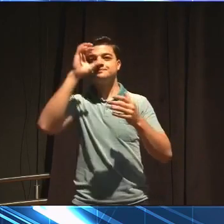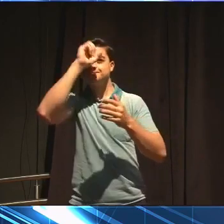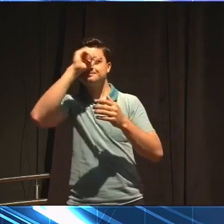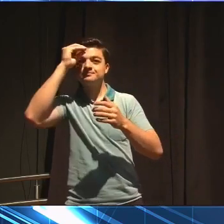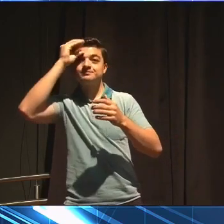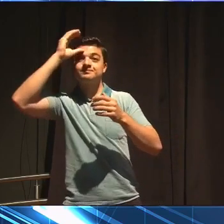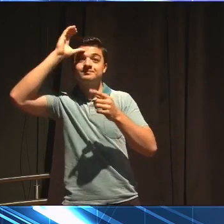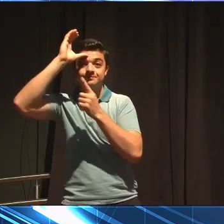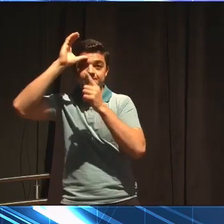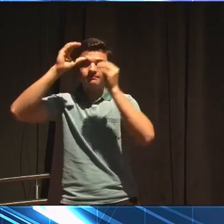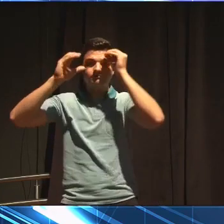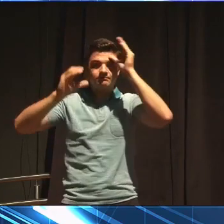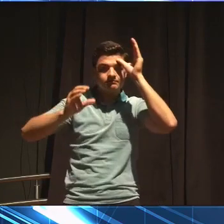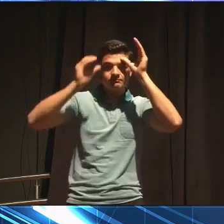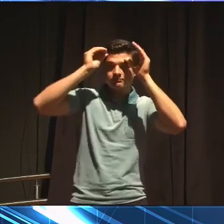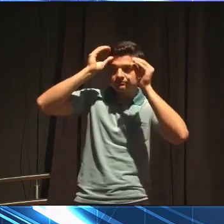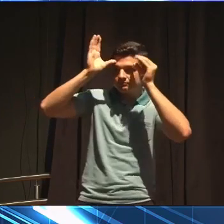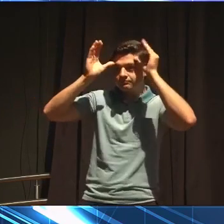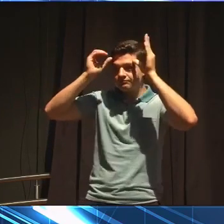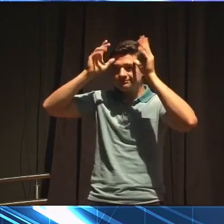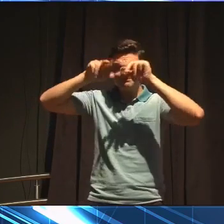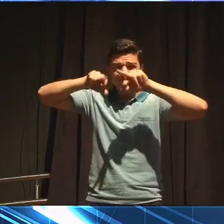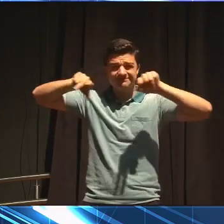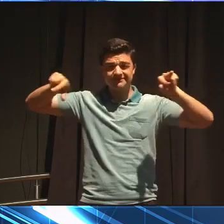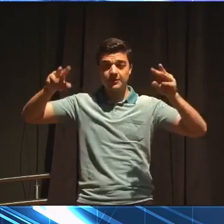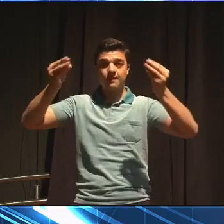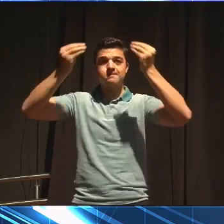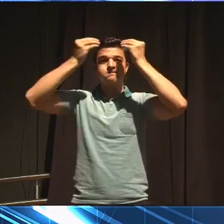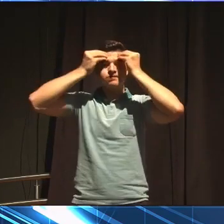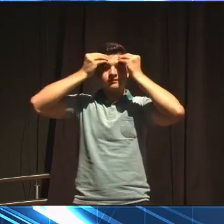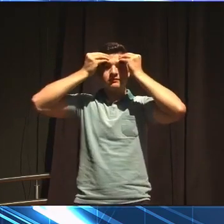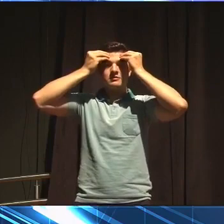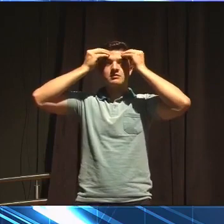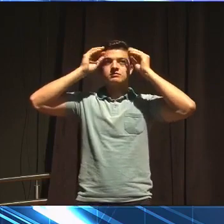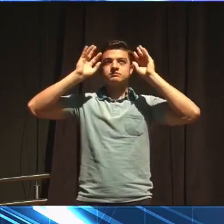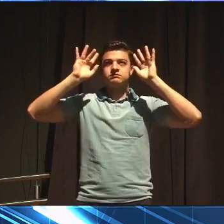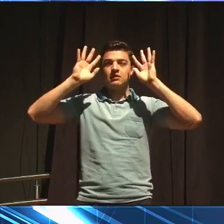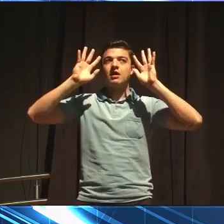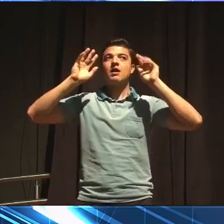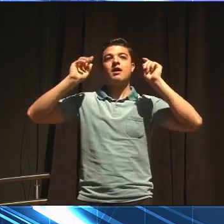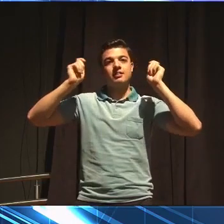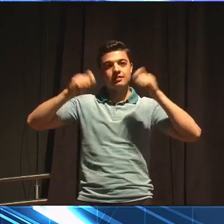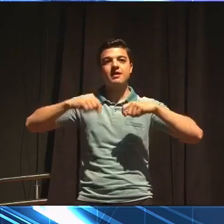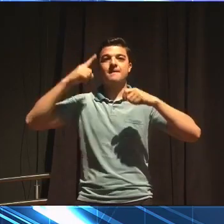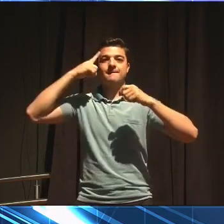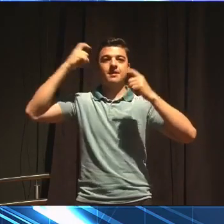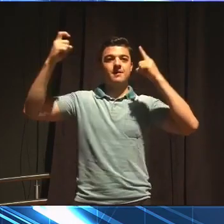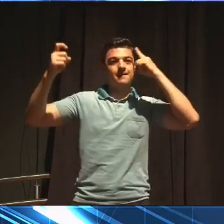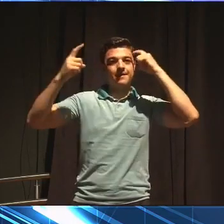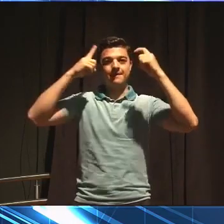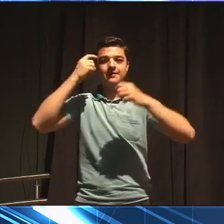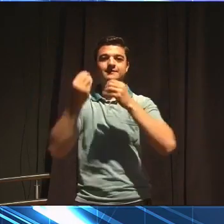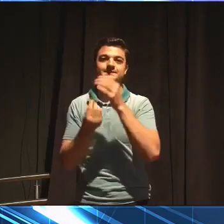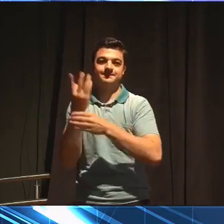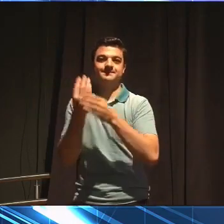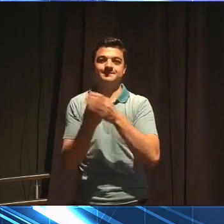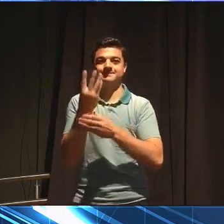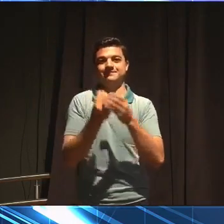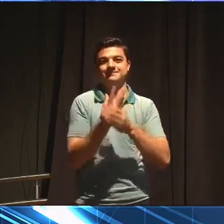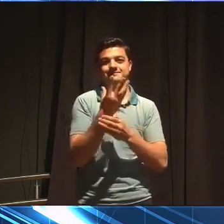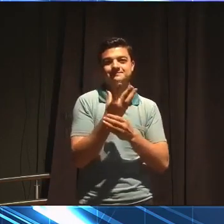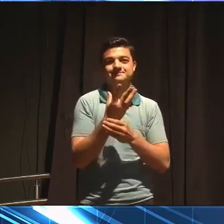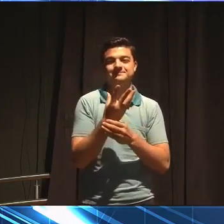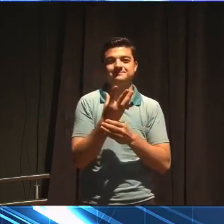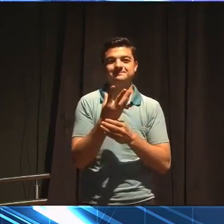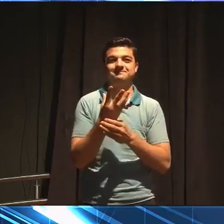possa ser mais criativos. Então, existe, né, como o acesso à informação está aí, existe a possibilidade de a gente